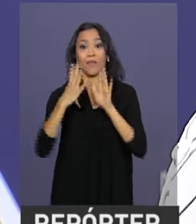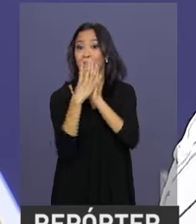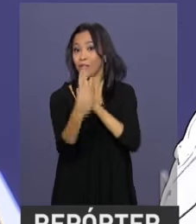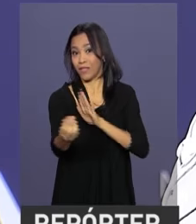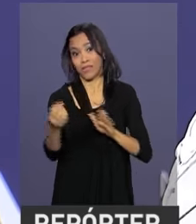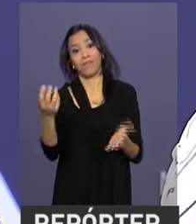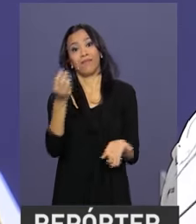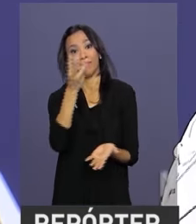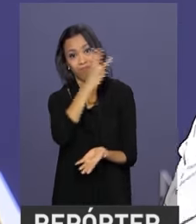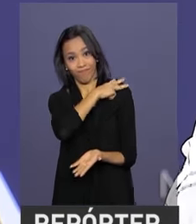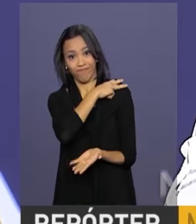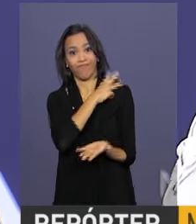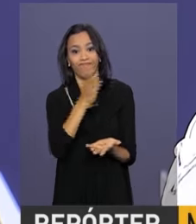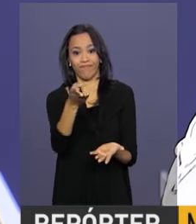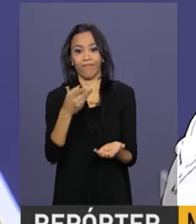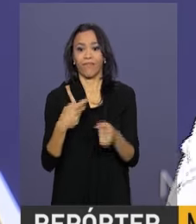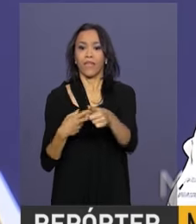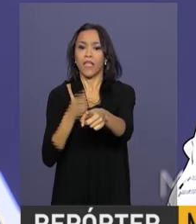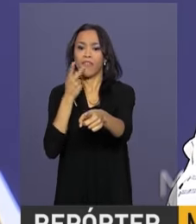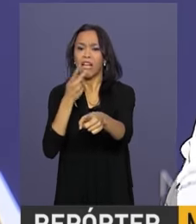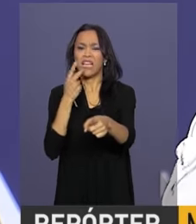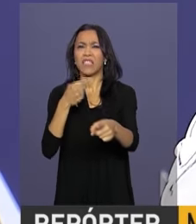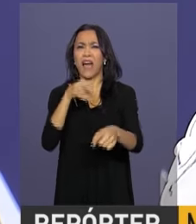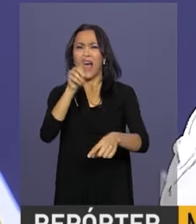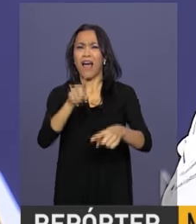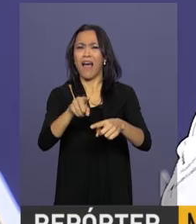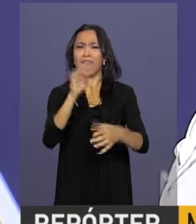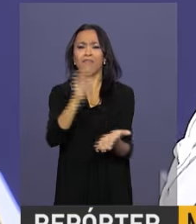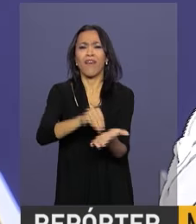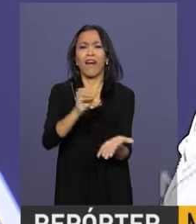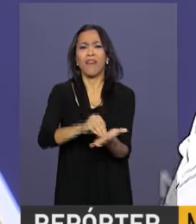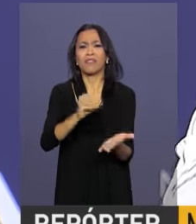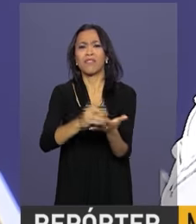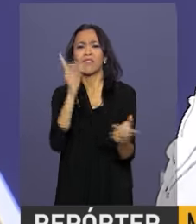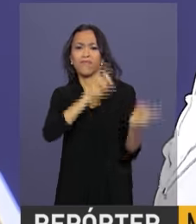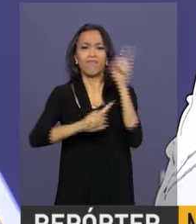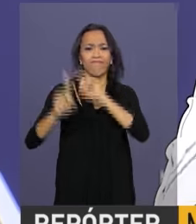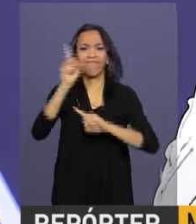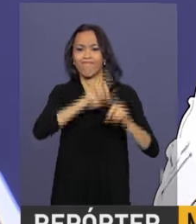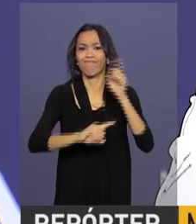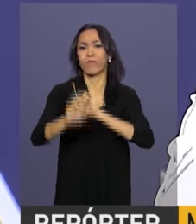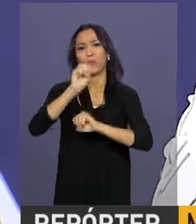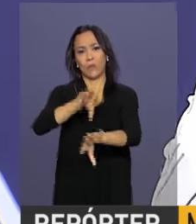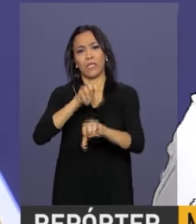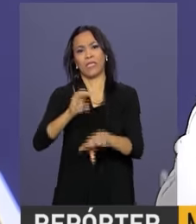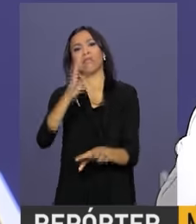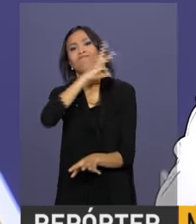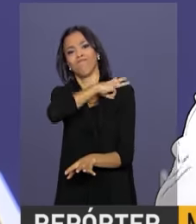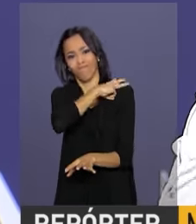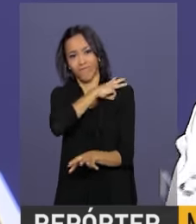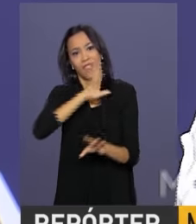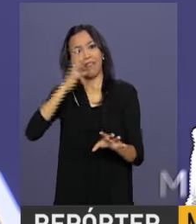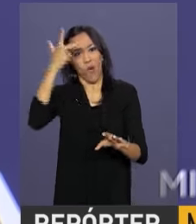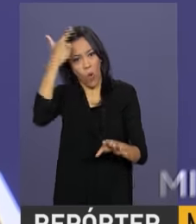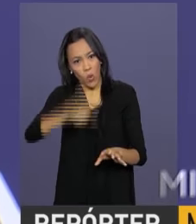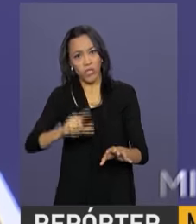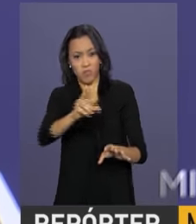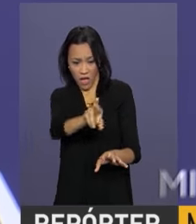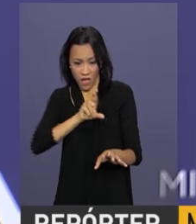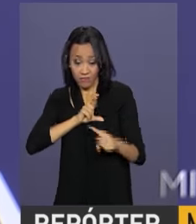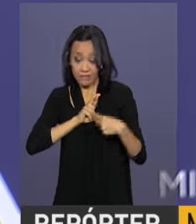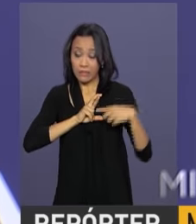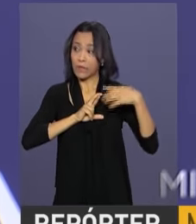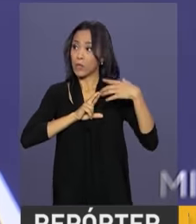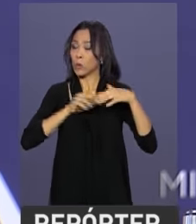Isso revela a enorme desigualdade do ensino médio brasileiro. Mais uma vez, reforça a